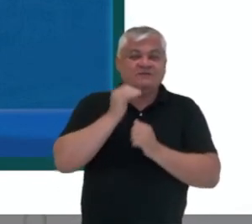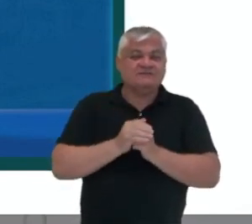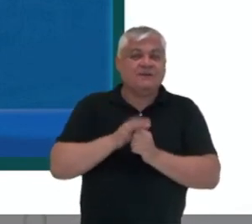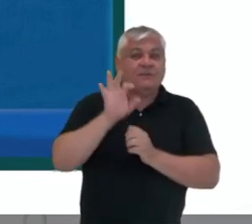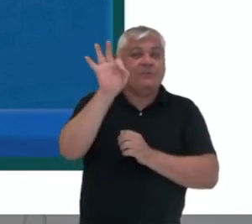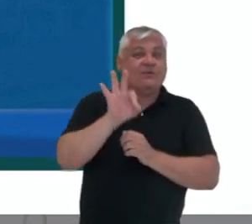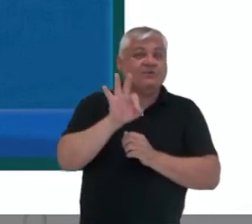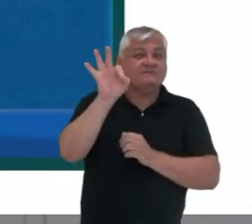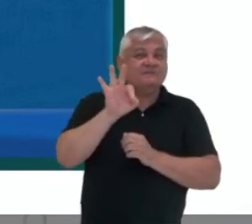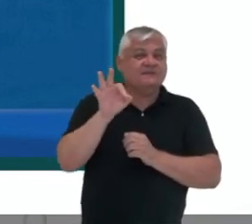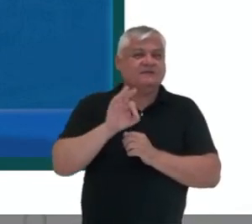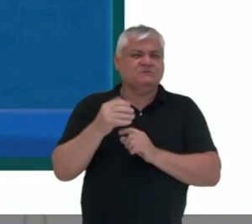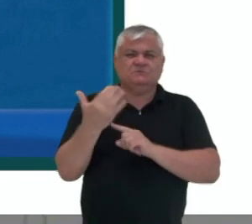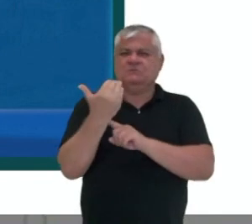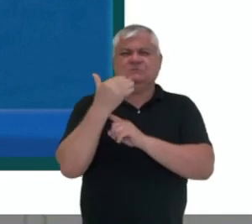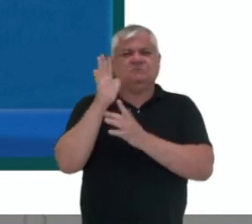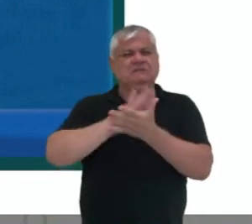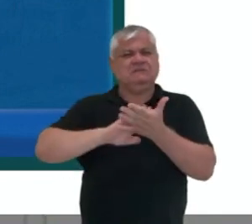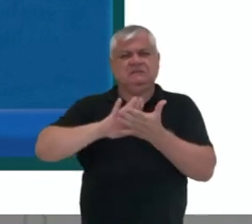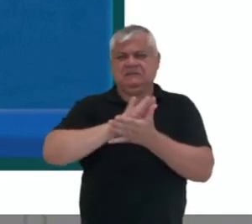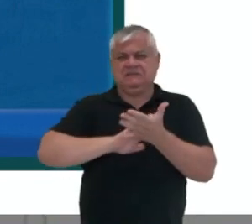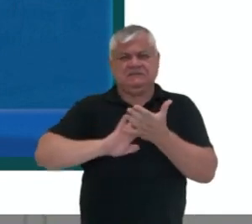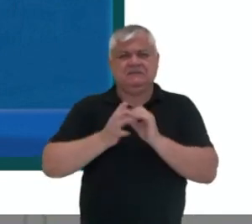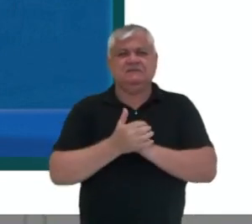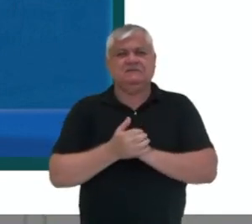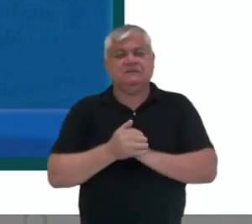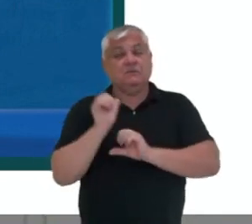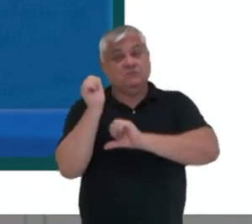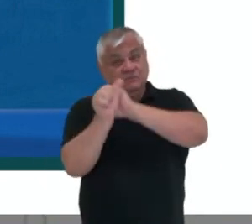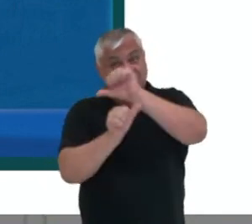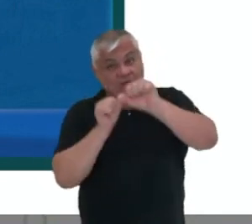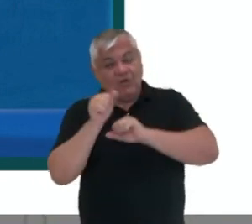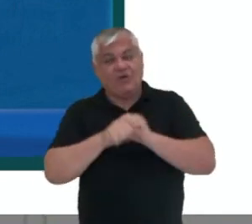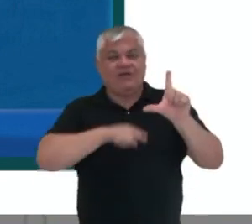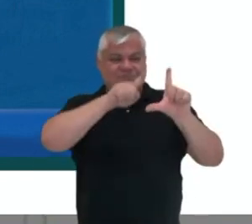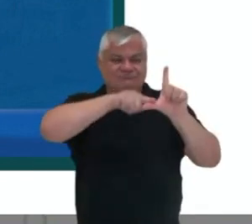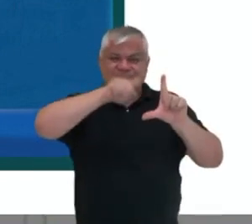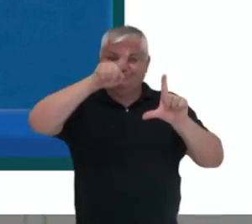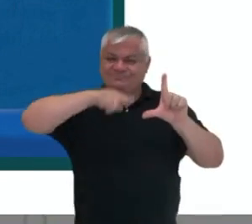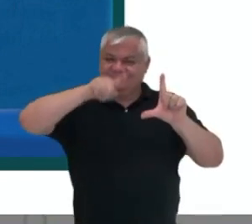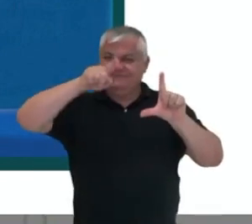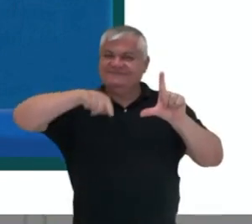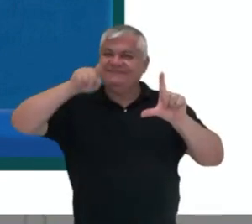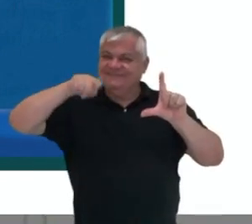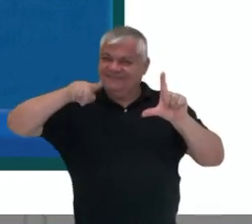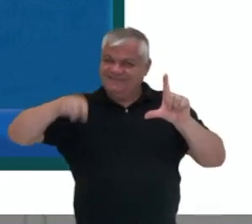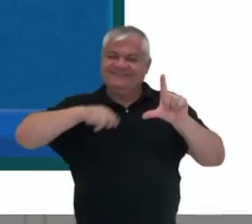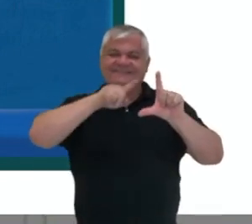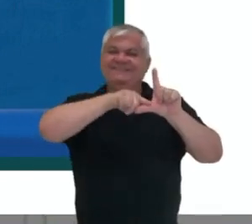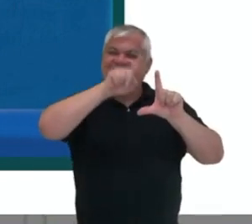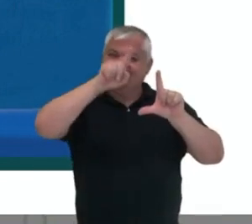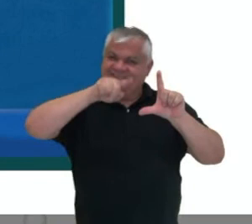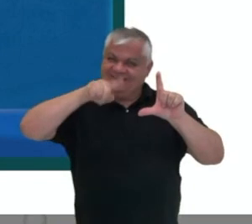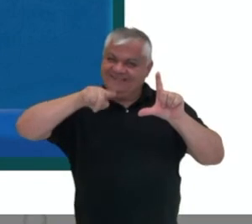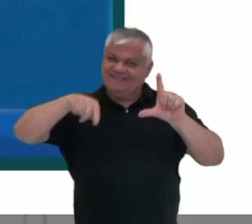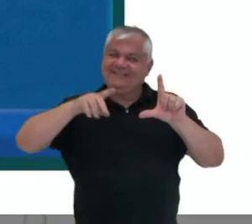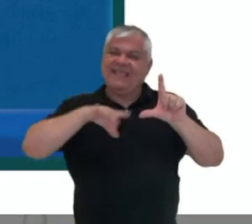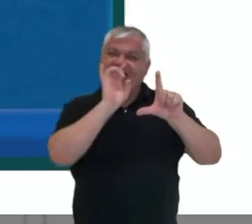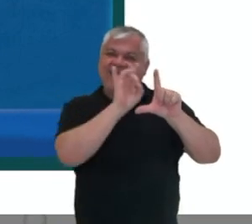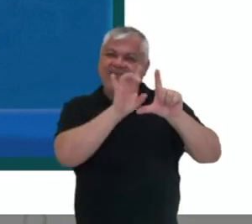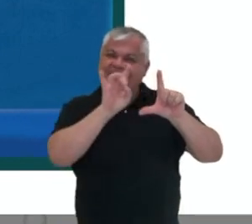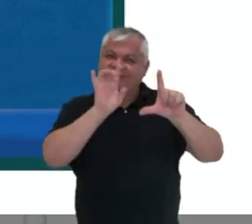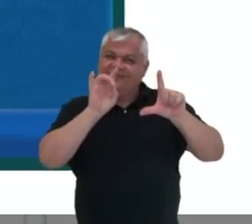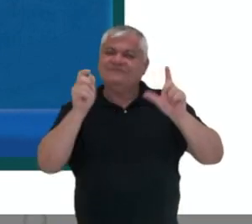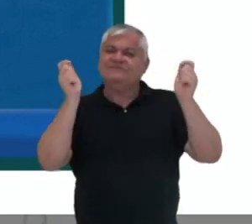porcentagem. A porcentagem não ajuda muito a gente, né? Então a gente pode mudar o gráfico. Olha que legal, o gráfico de barras traz certinho que cada, né,